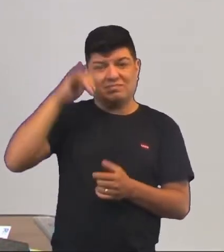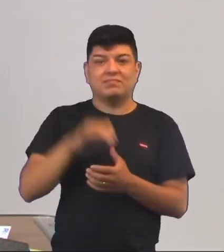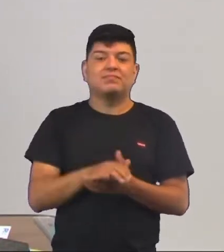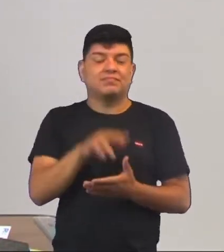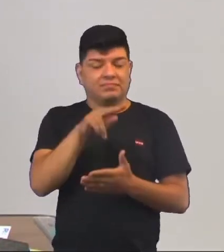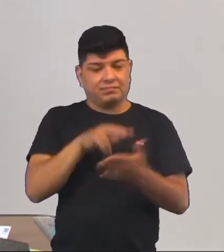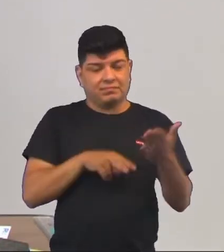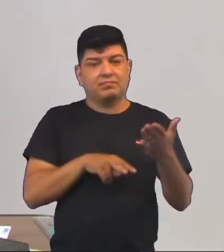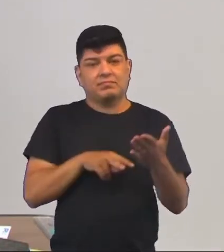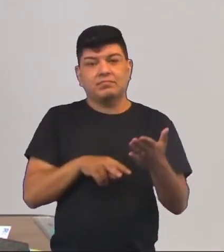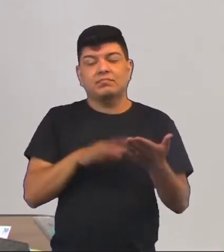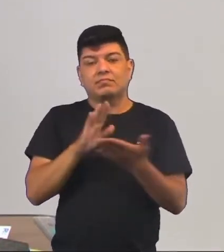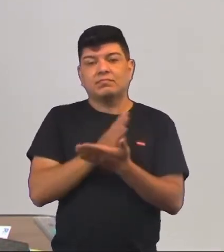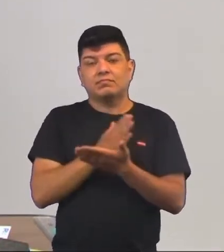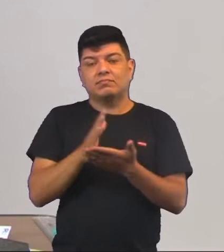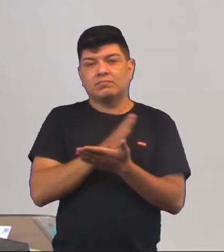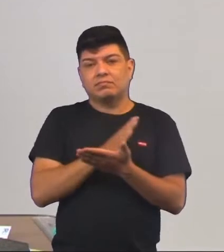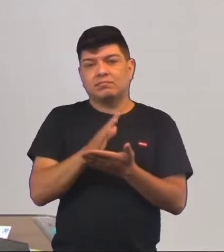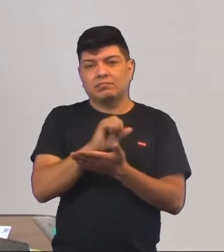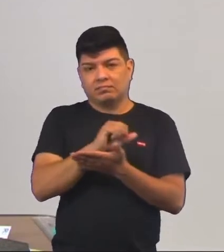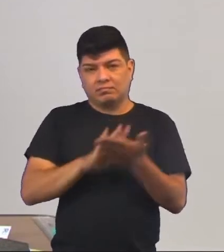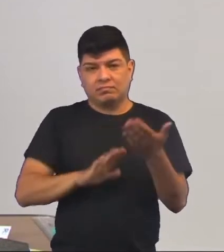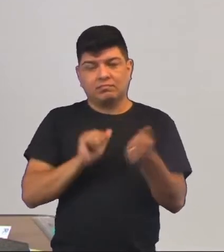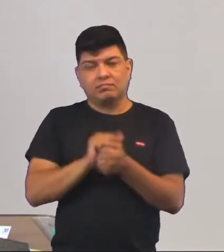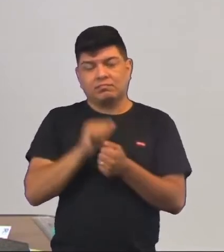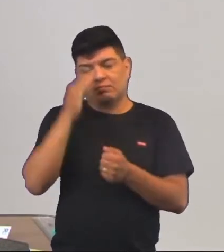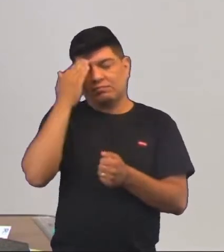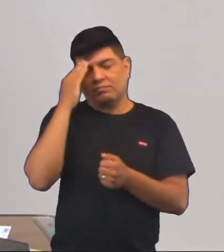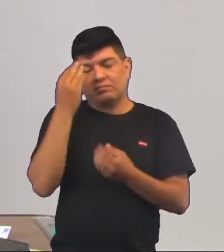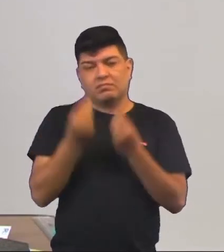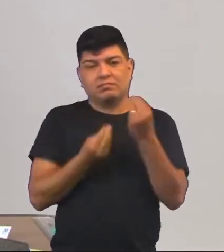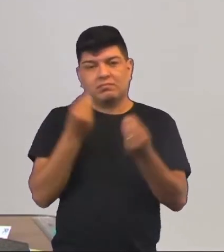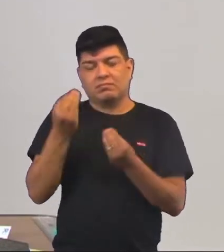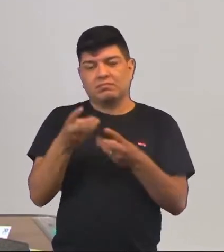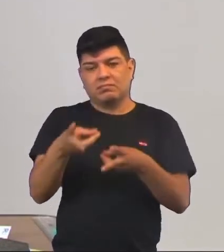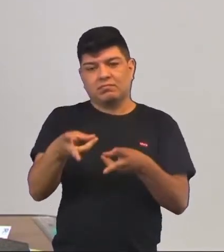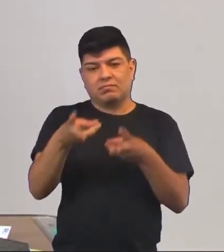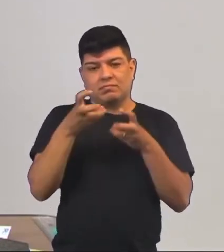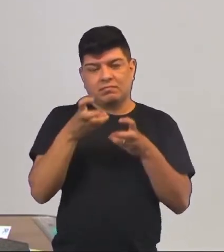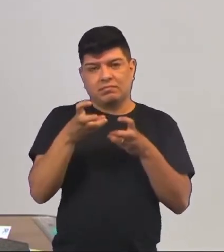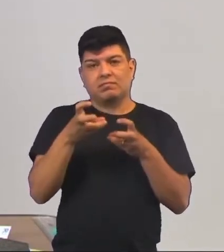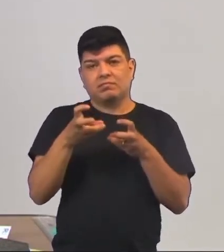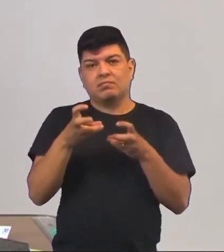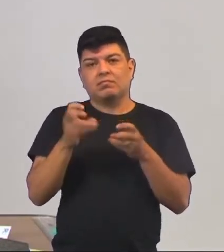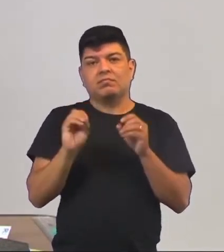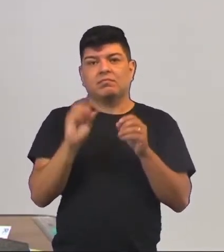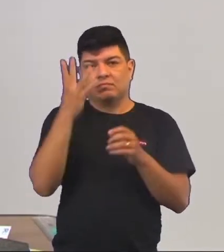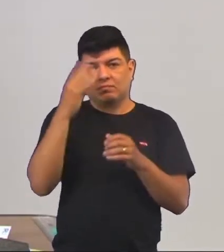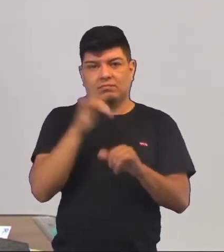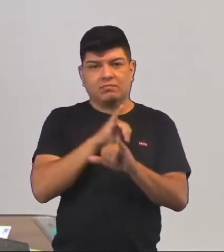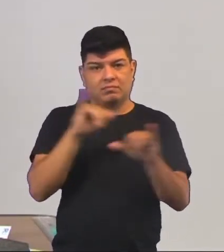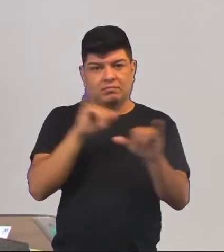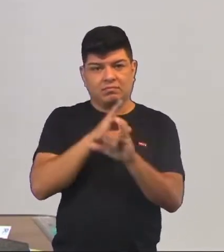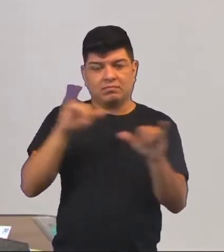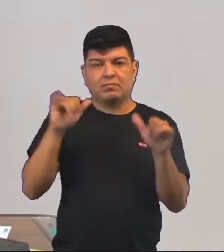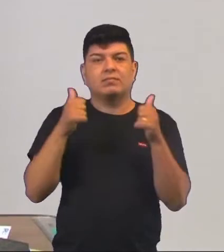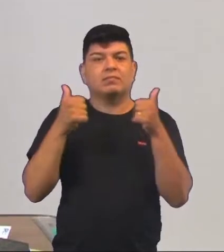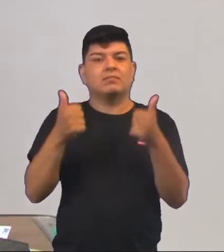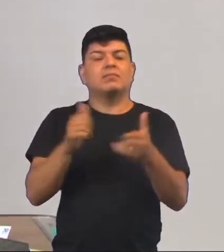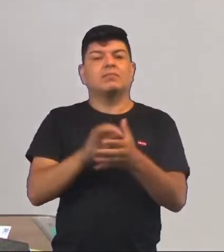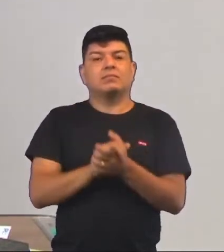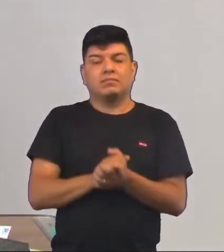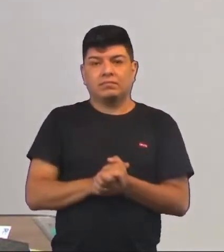fazer a leitura do texto e fazer algumas atividades juntos, para a gente compreender um pouco como identificar esse tempo de ocorrência desses fatos noticiados, tá